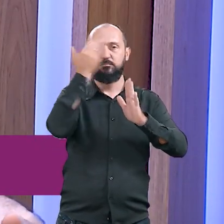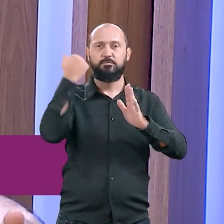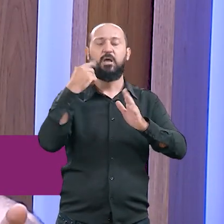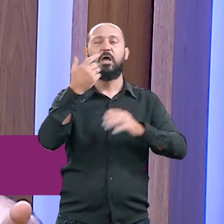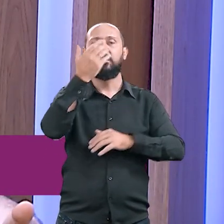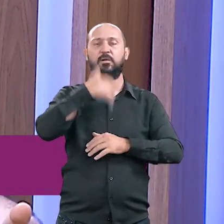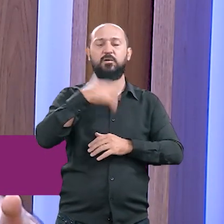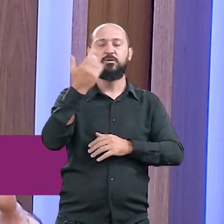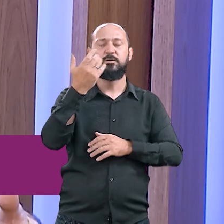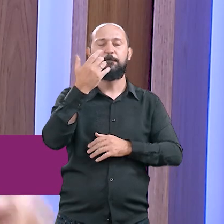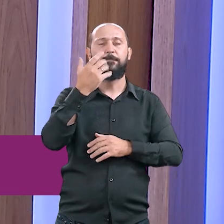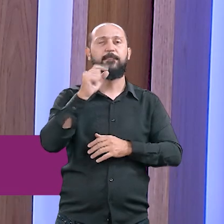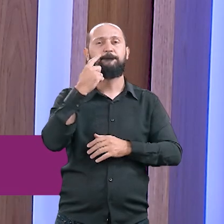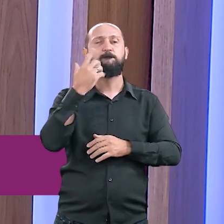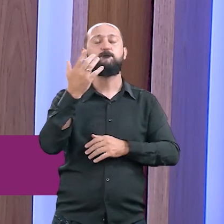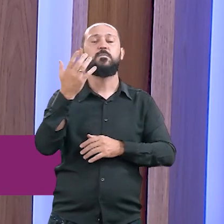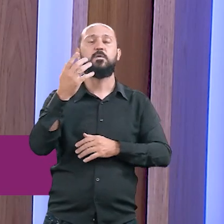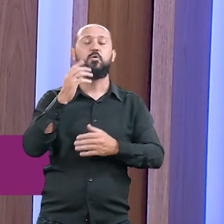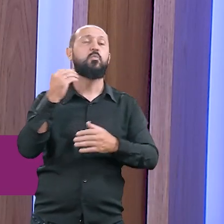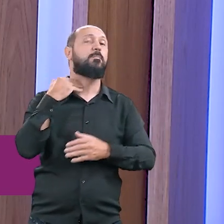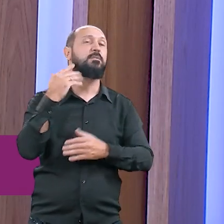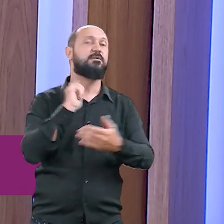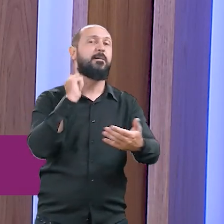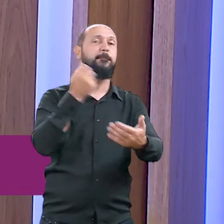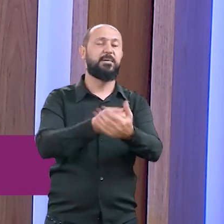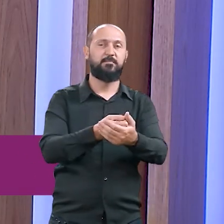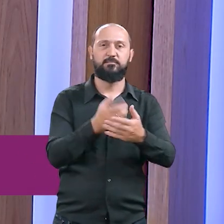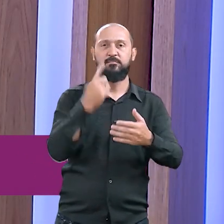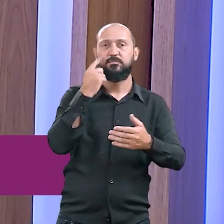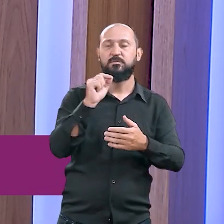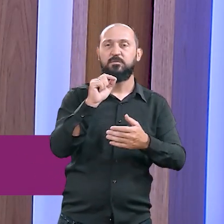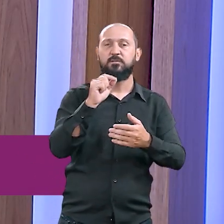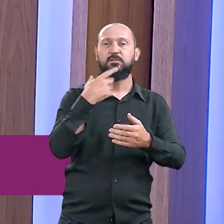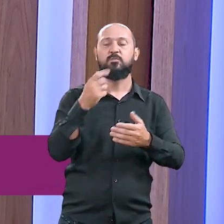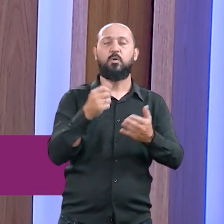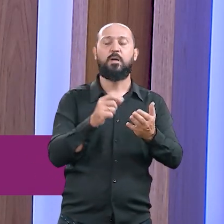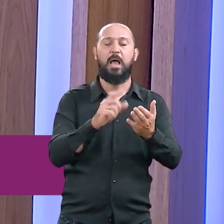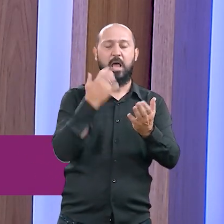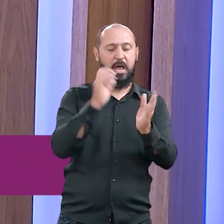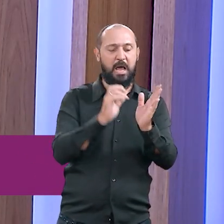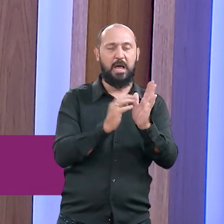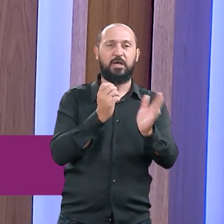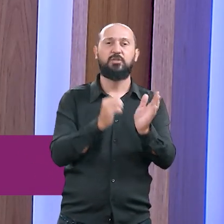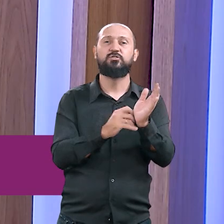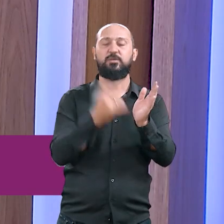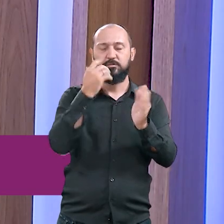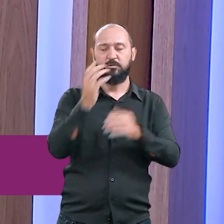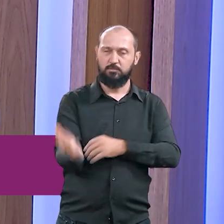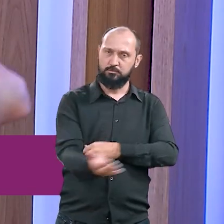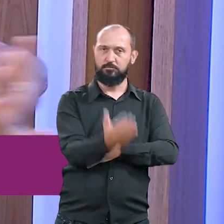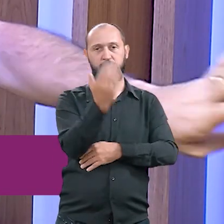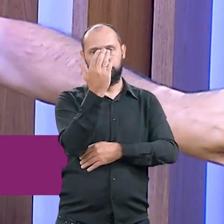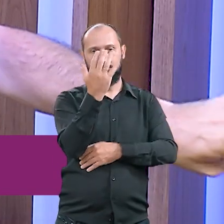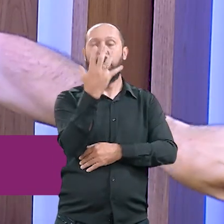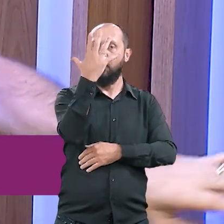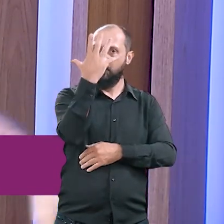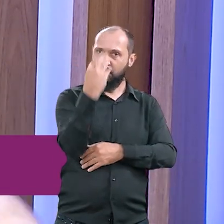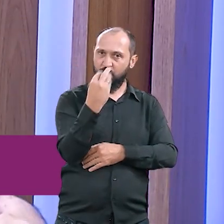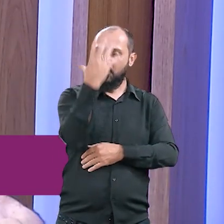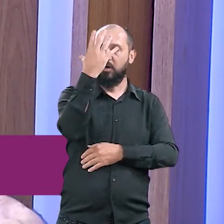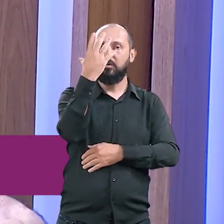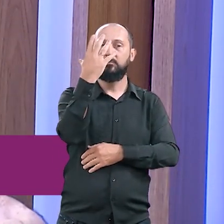elas puderem. Então, basicamente, a Alexa guarda um histórico de 30 dias dos seus pedidos. Então,